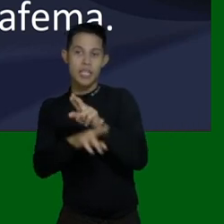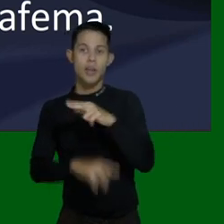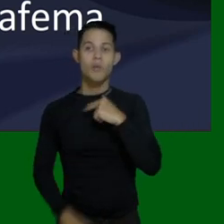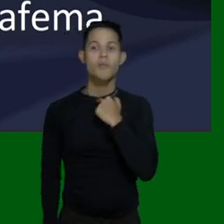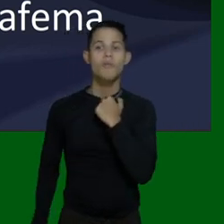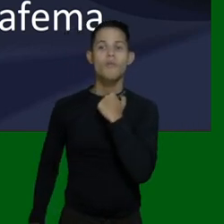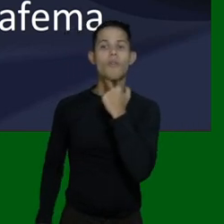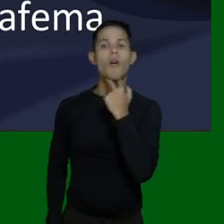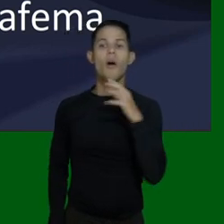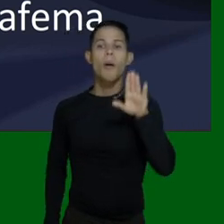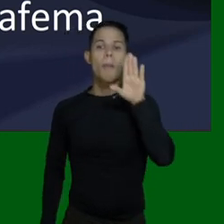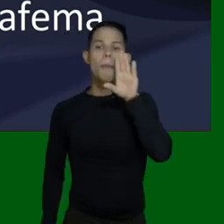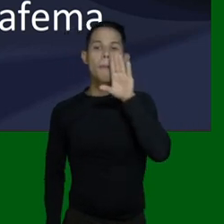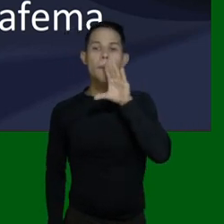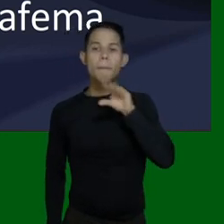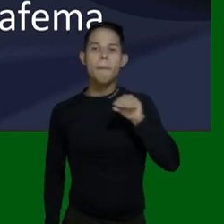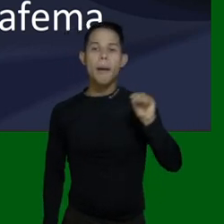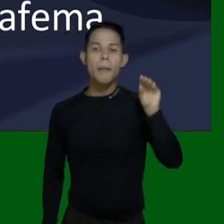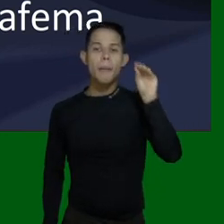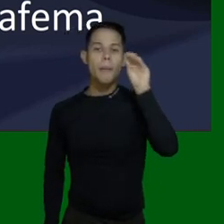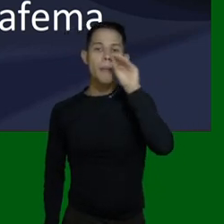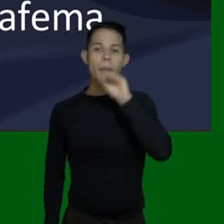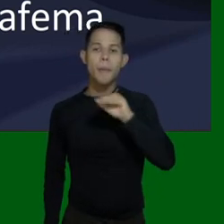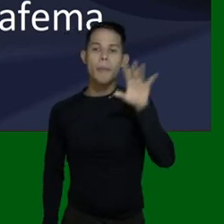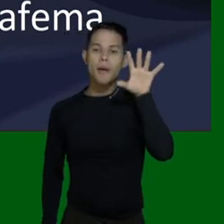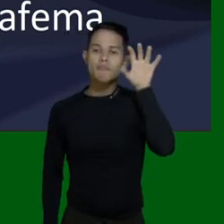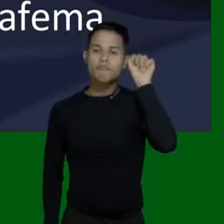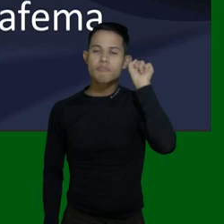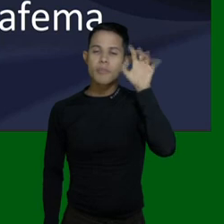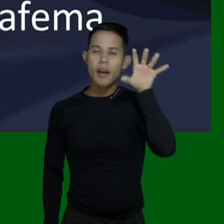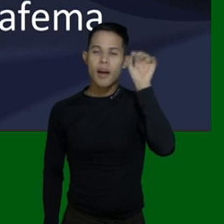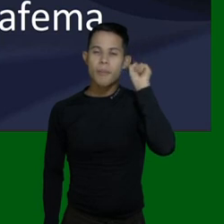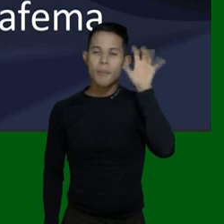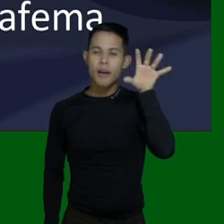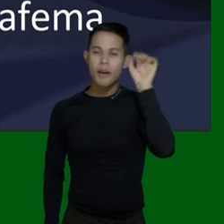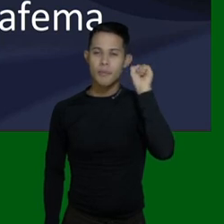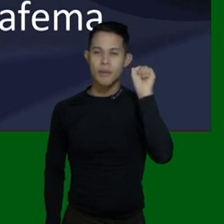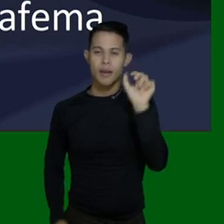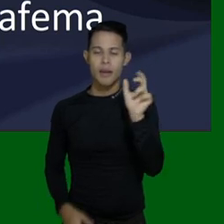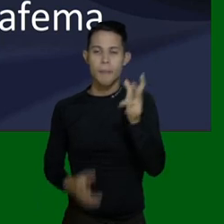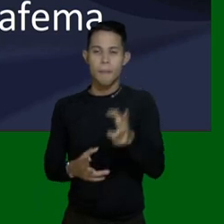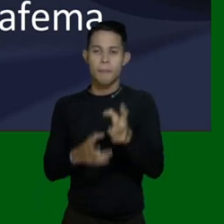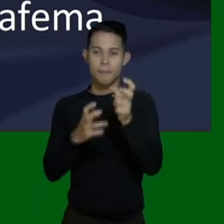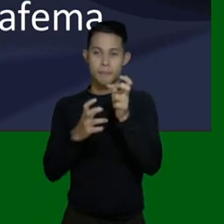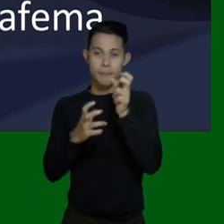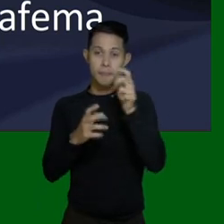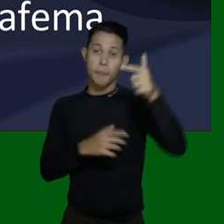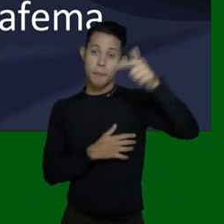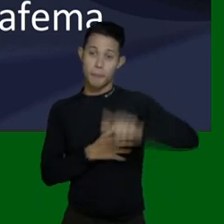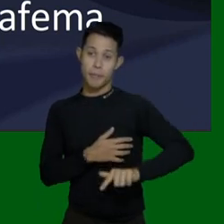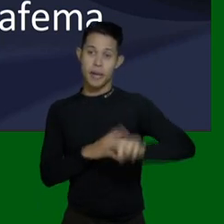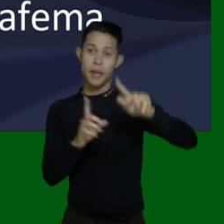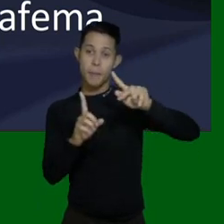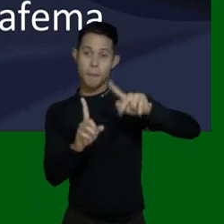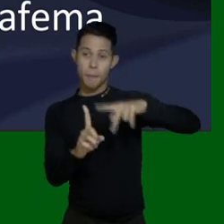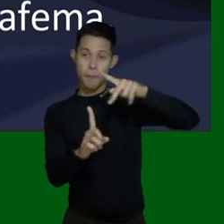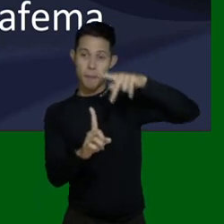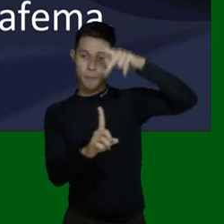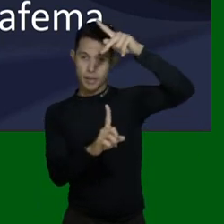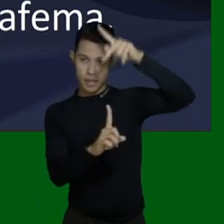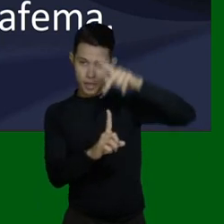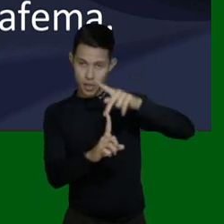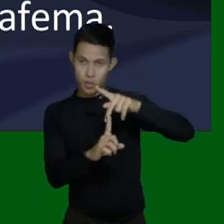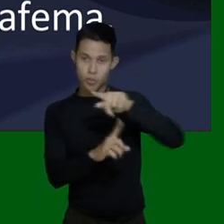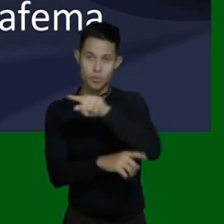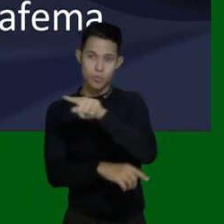do grafema no nosso planejamento enquanto Professor Quantas vezes a